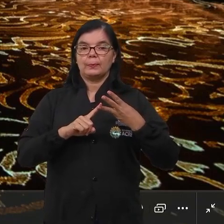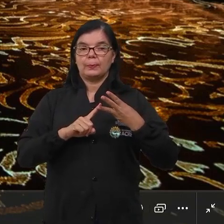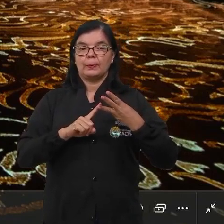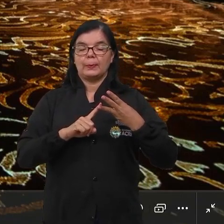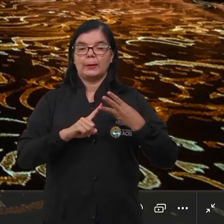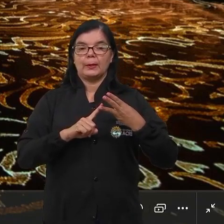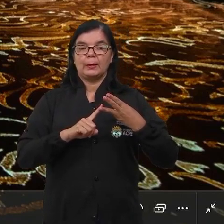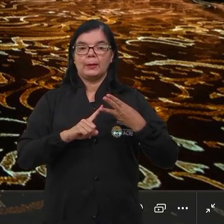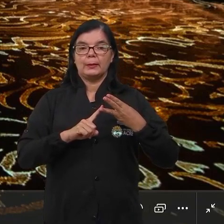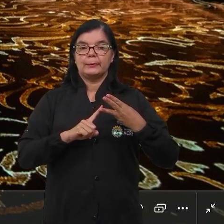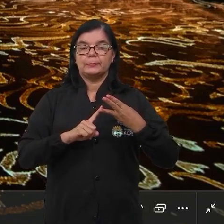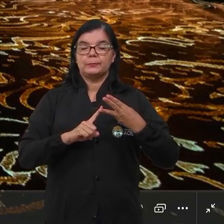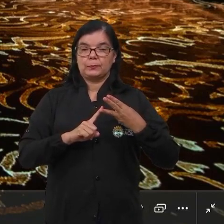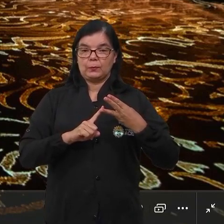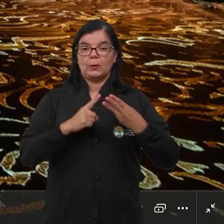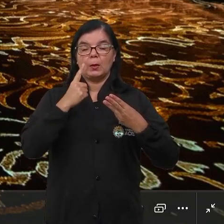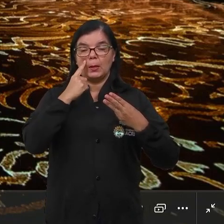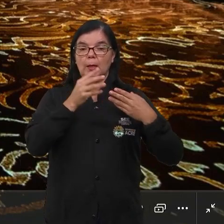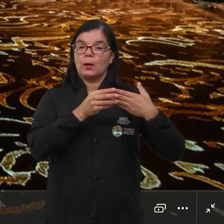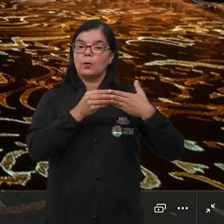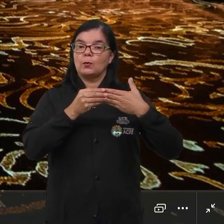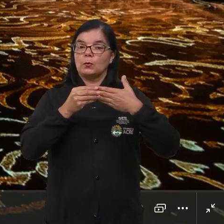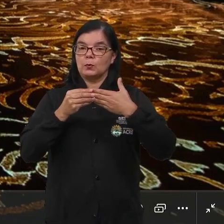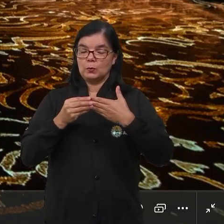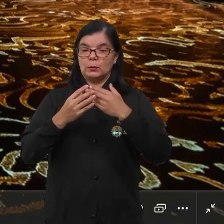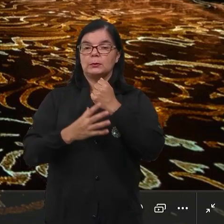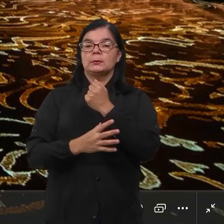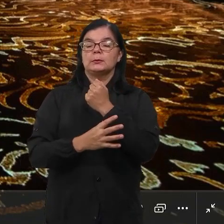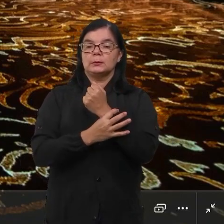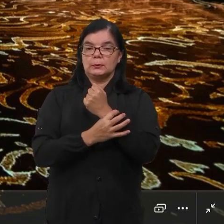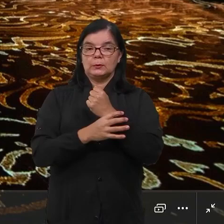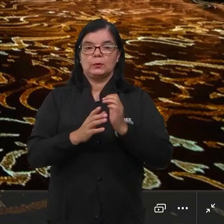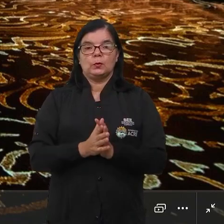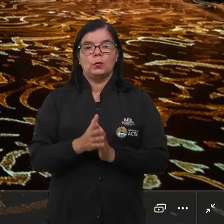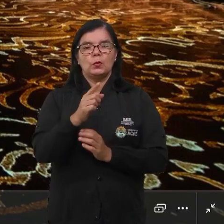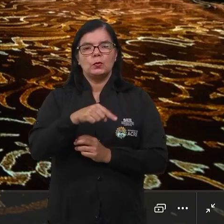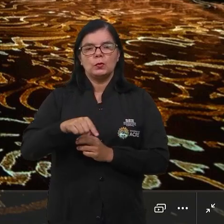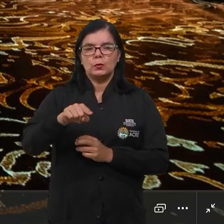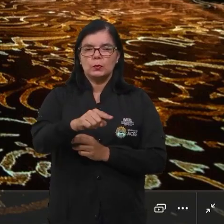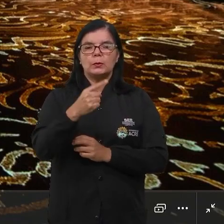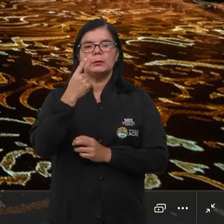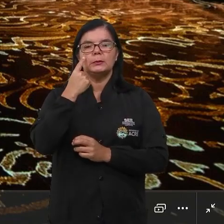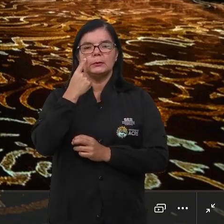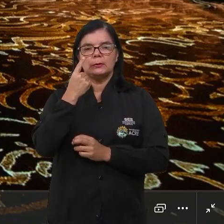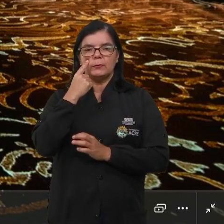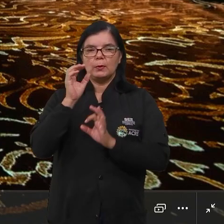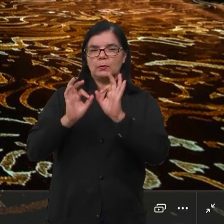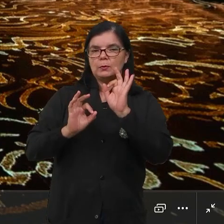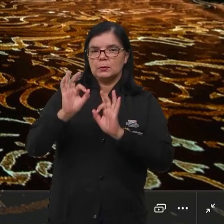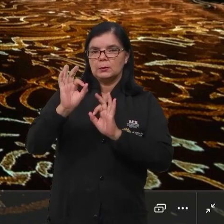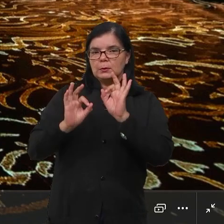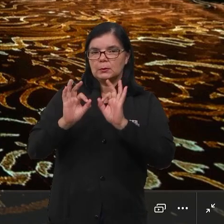número 3, transporte e segurança. Quando você faz uma obra,